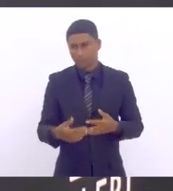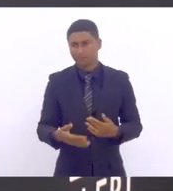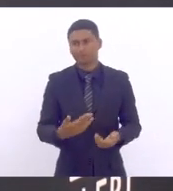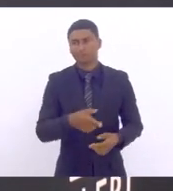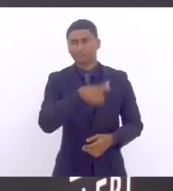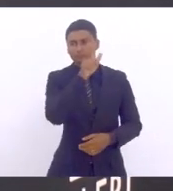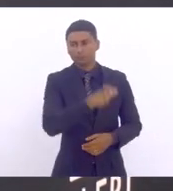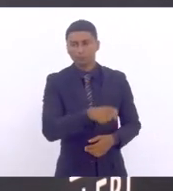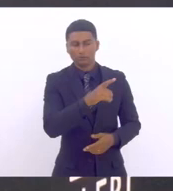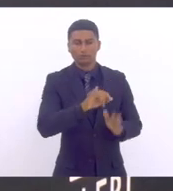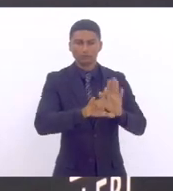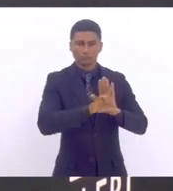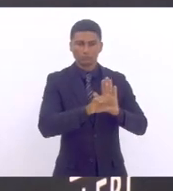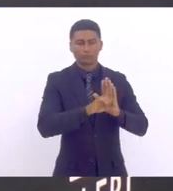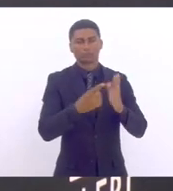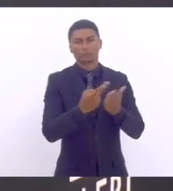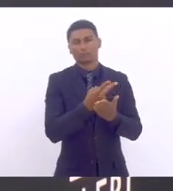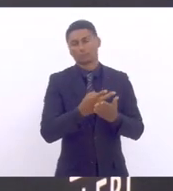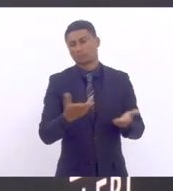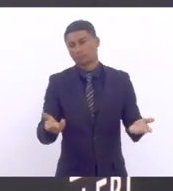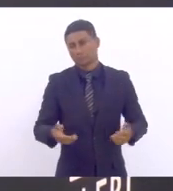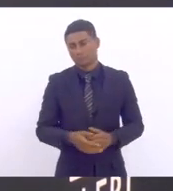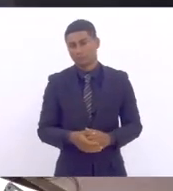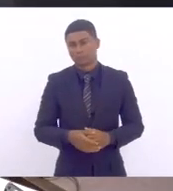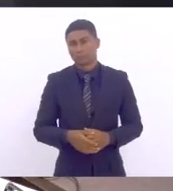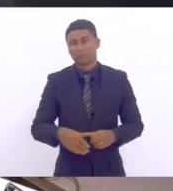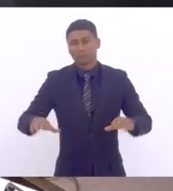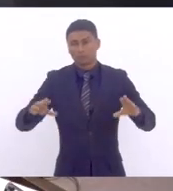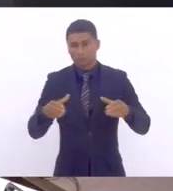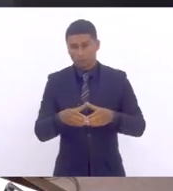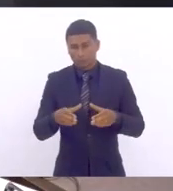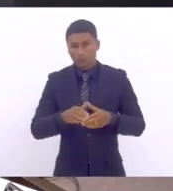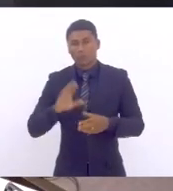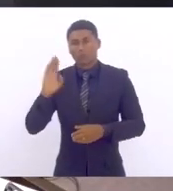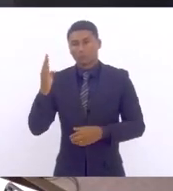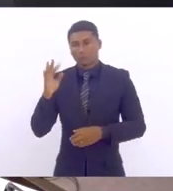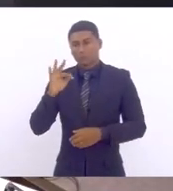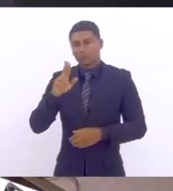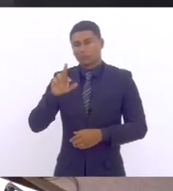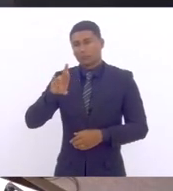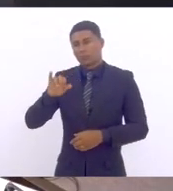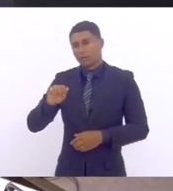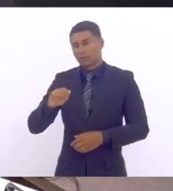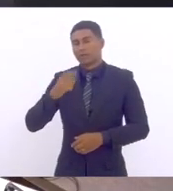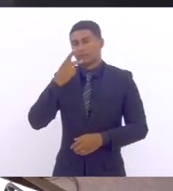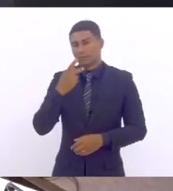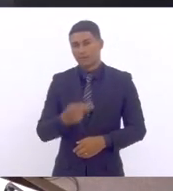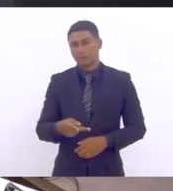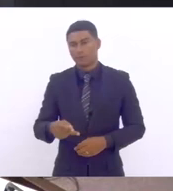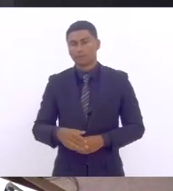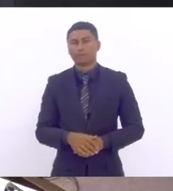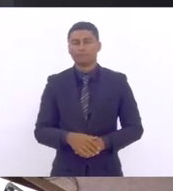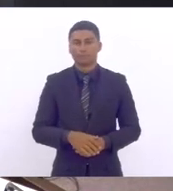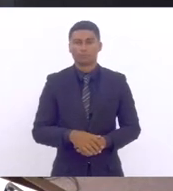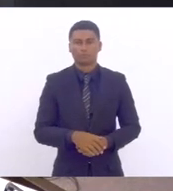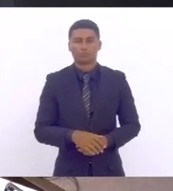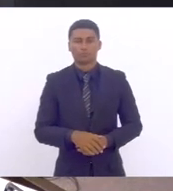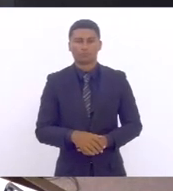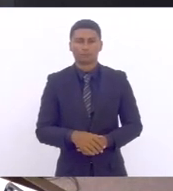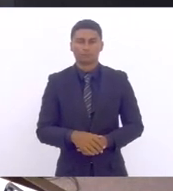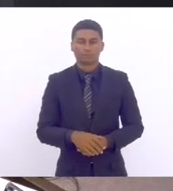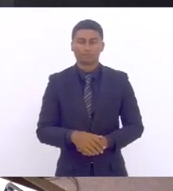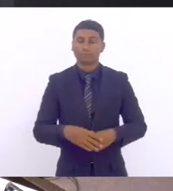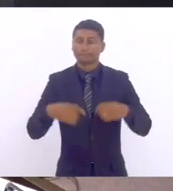que transgrediu a lei. E é isso que a Fúria Jovem do Botafogo vem reforçar. É isso que a Fúria Jovem do Botafogo vem impugnar. Que isso